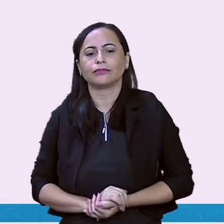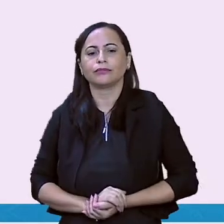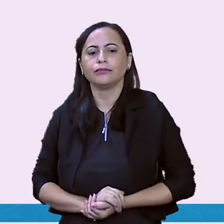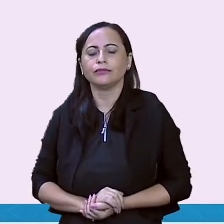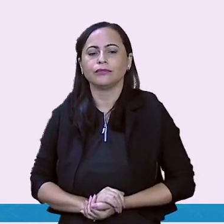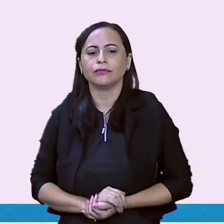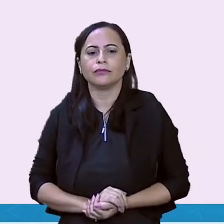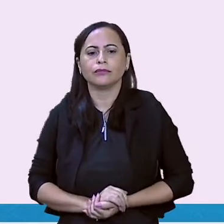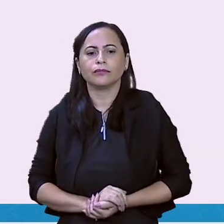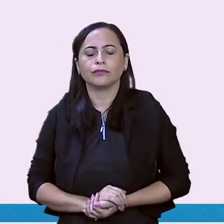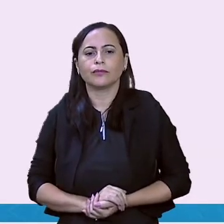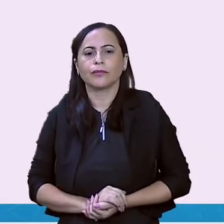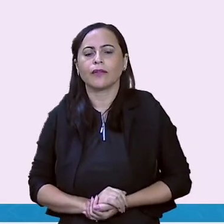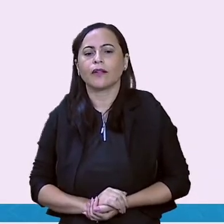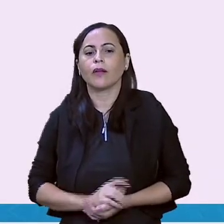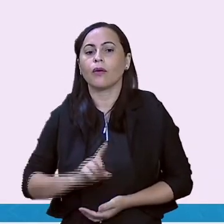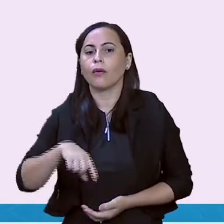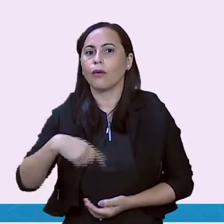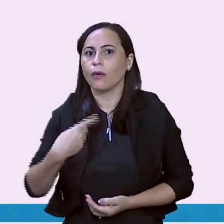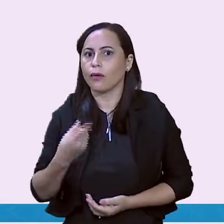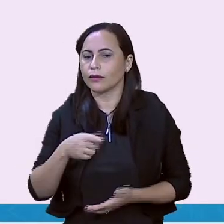medicação. Letra C.